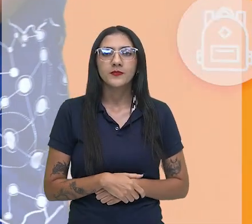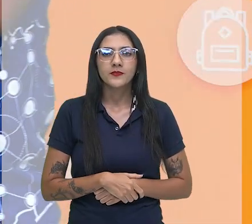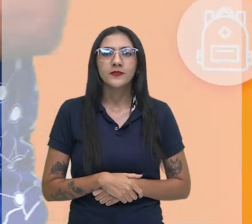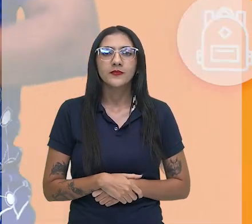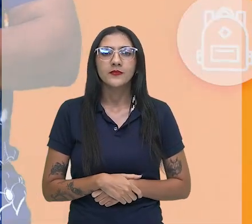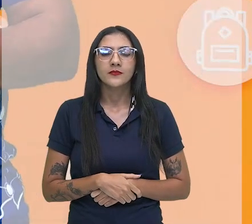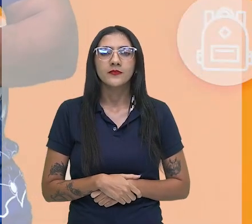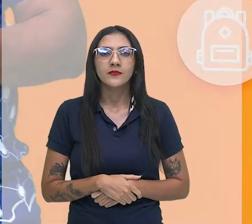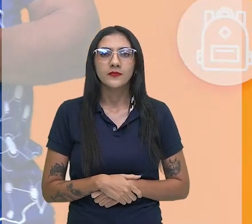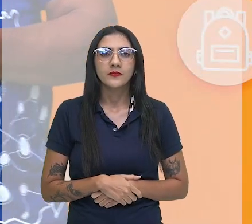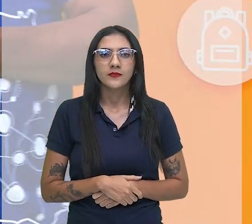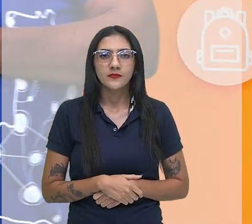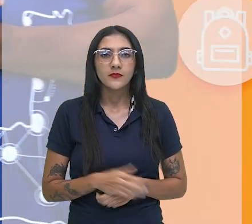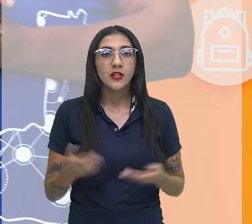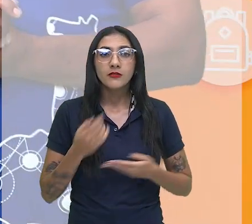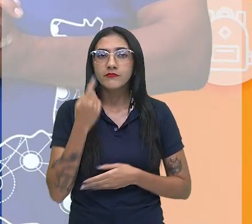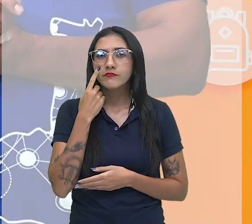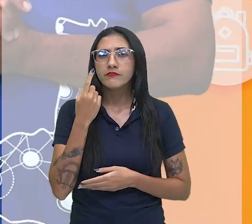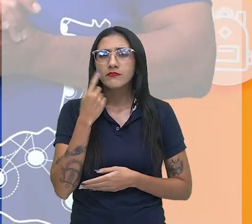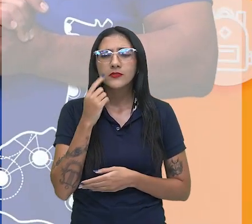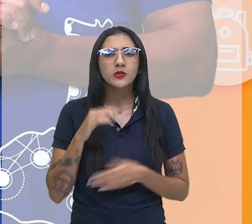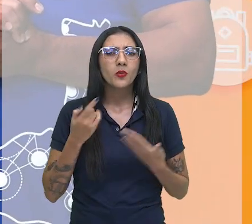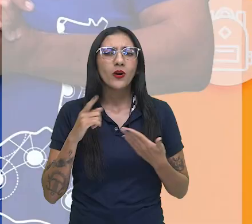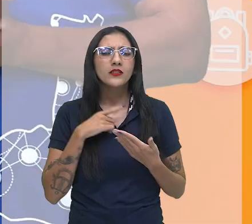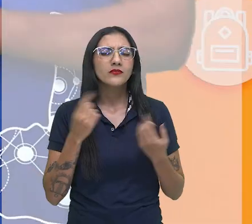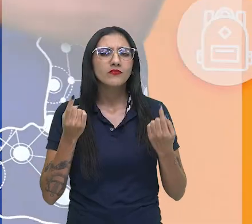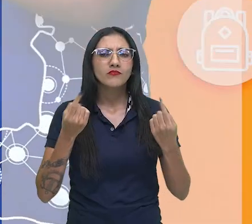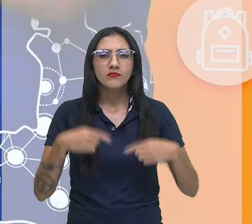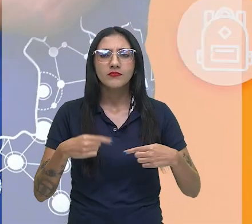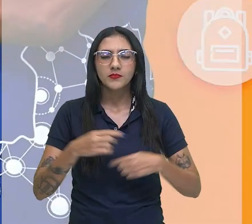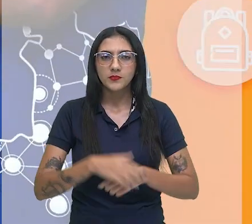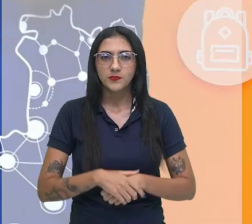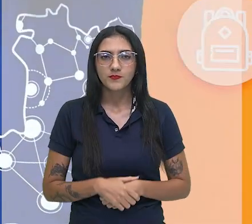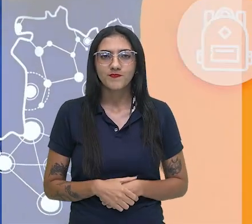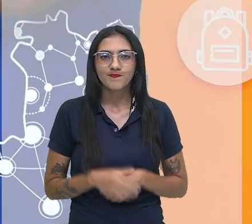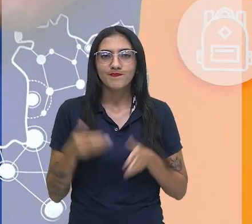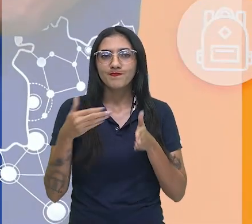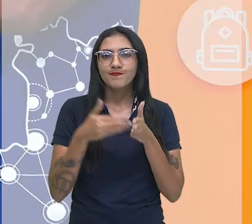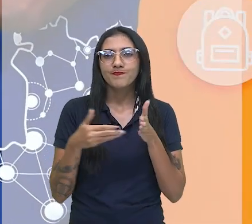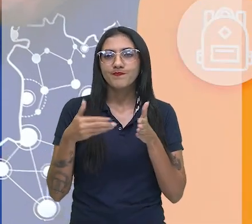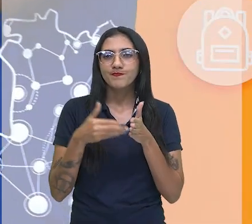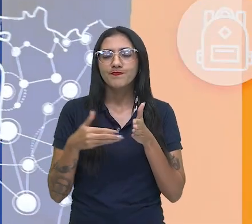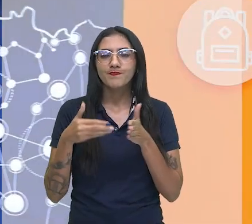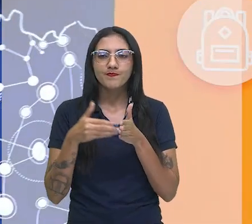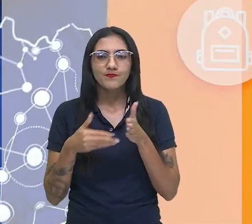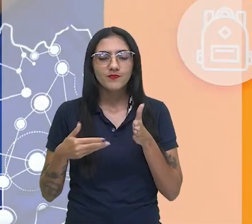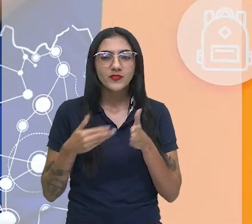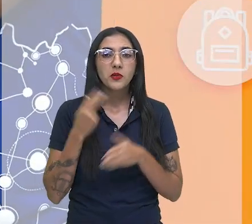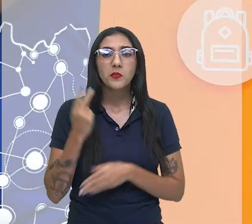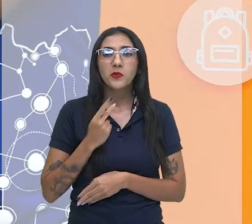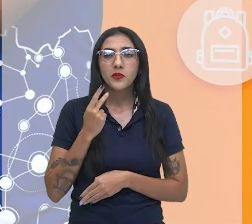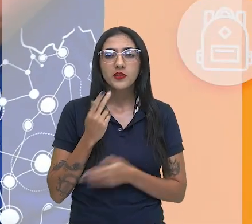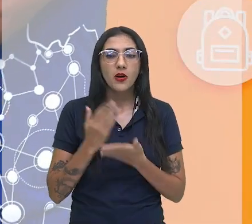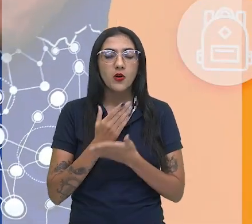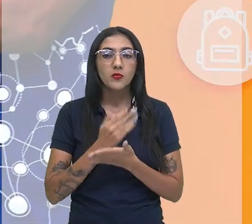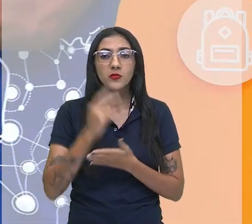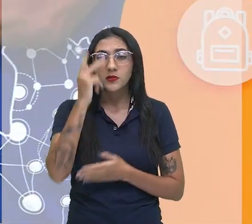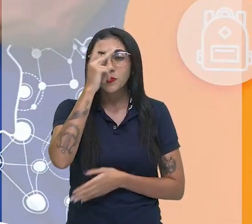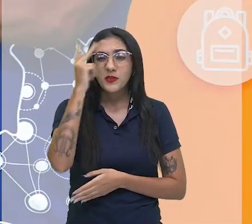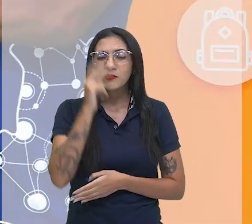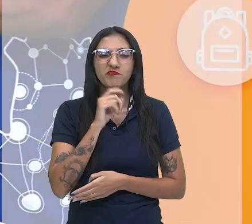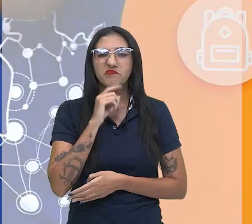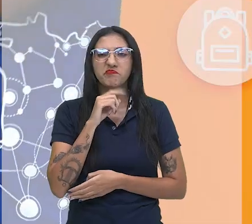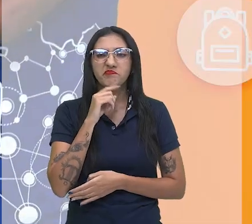agora o desafio do engajamento político. Quais são esses desafios? O obstáculo à participação política. As pessoas têm medo de falar de